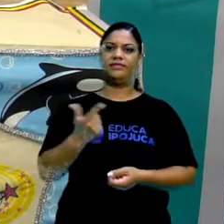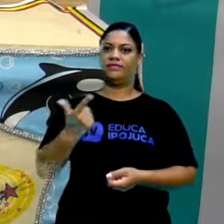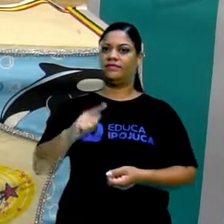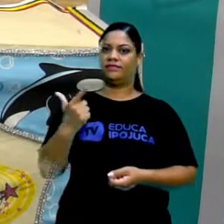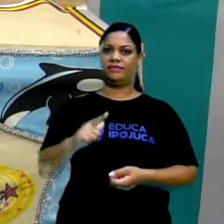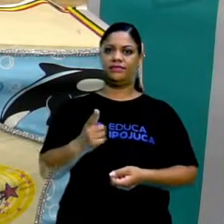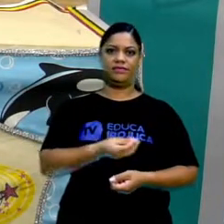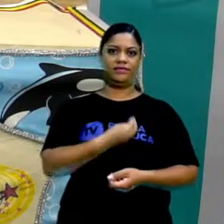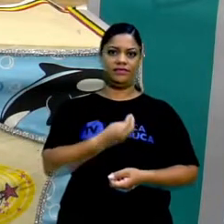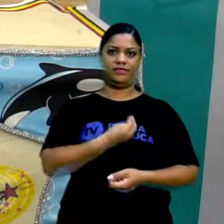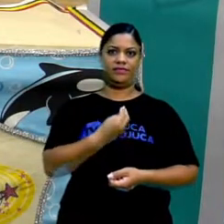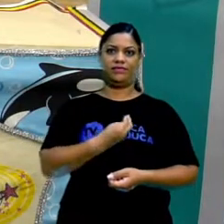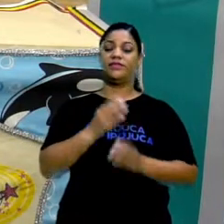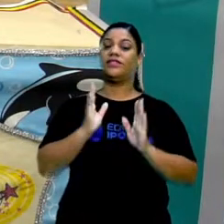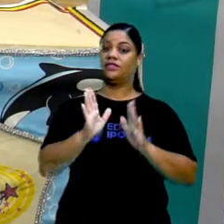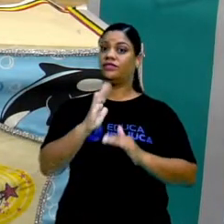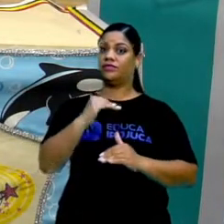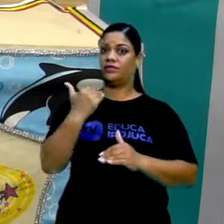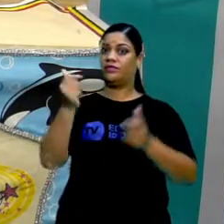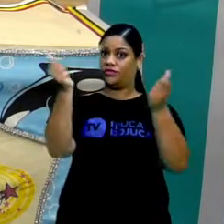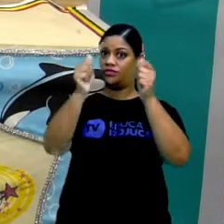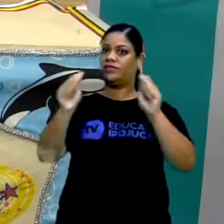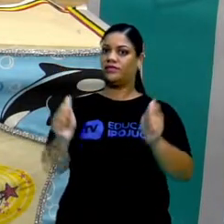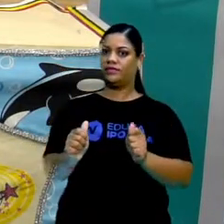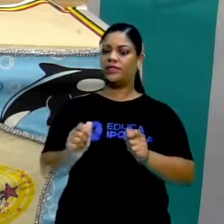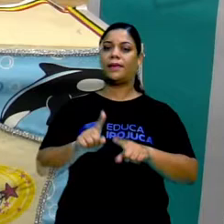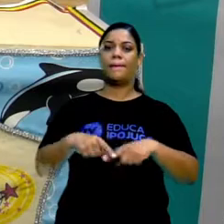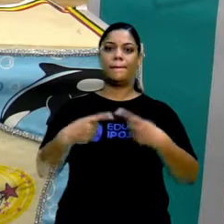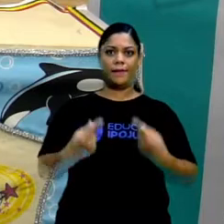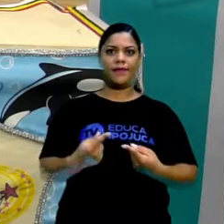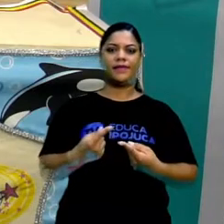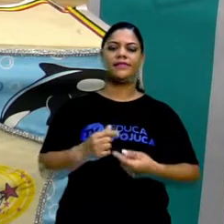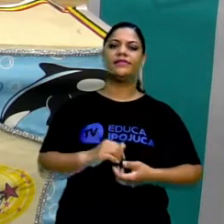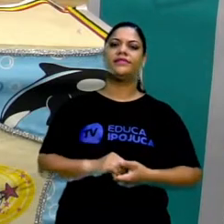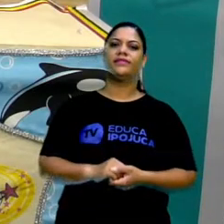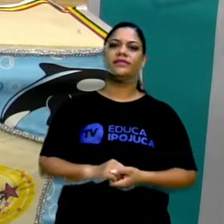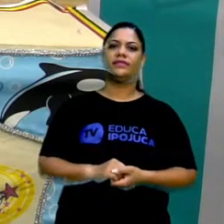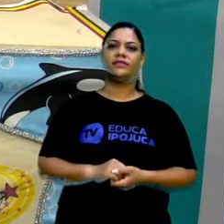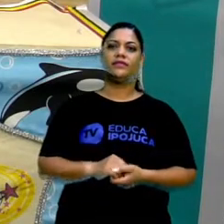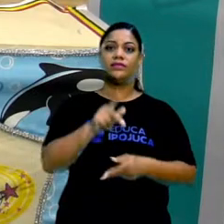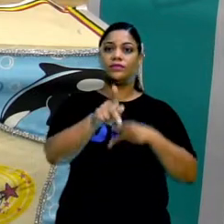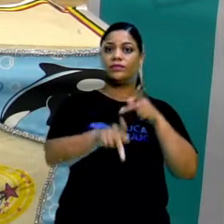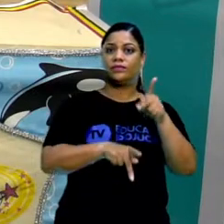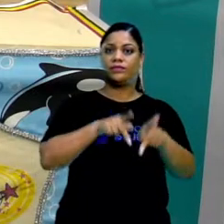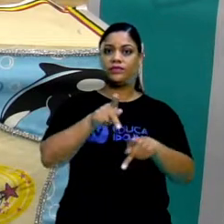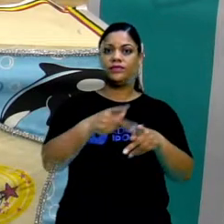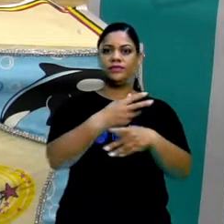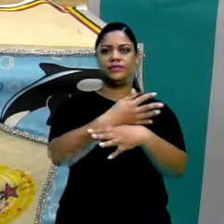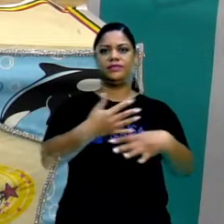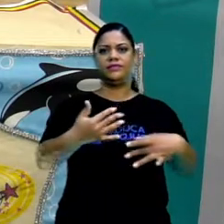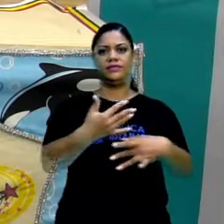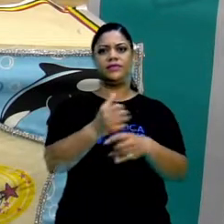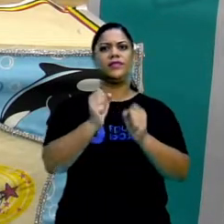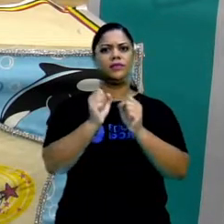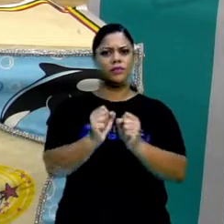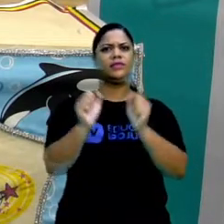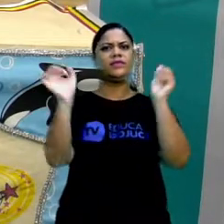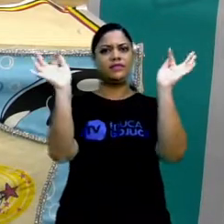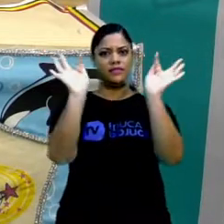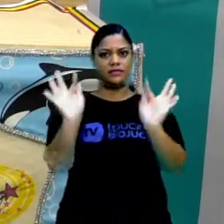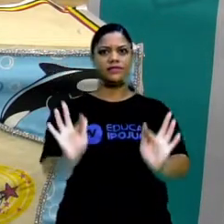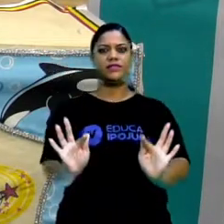tendo mais vida, né, leitorinha? Porque ele já estava uma estátua, mas ele sacrificou para que ele, aquele povo daquela cidade pudesse ser